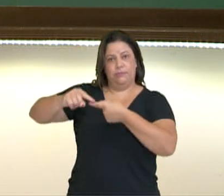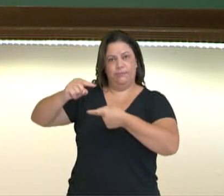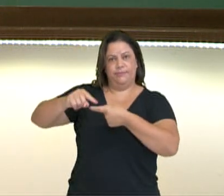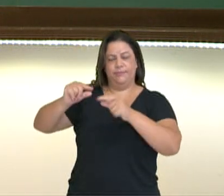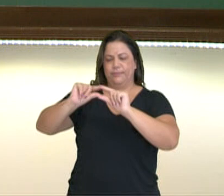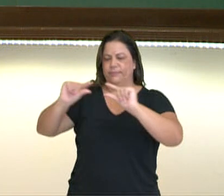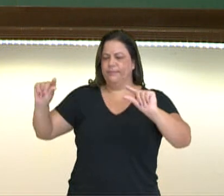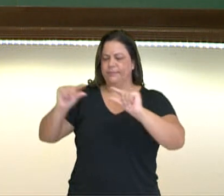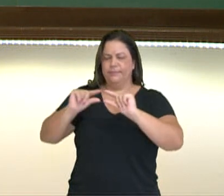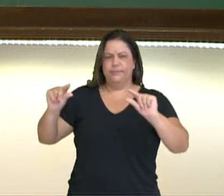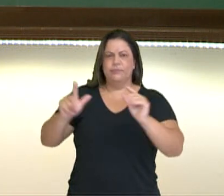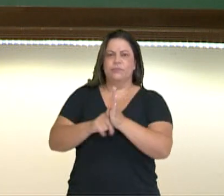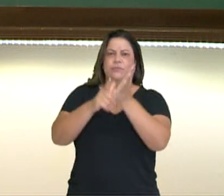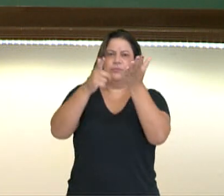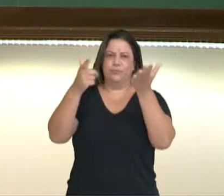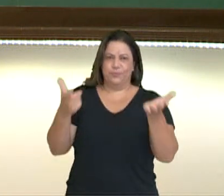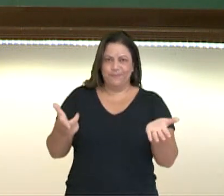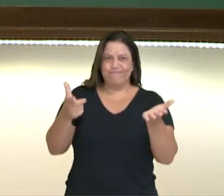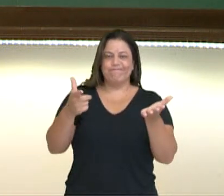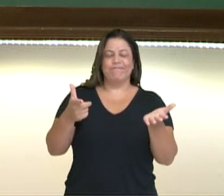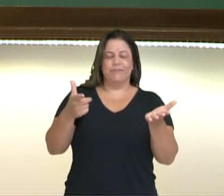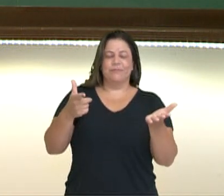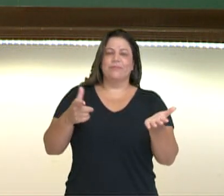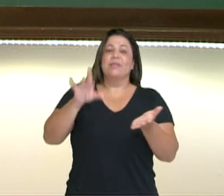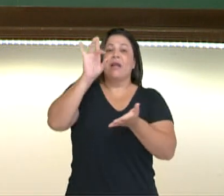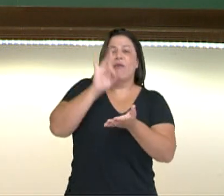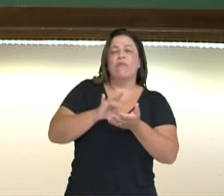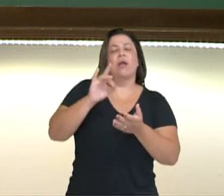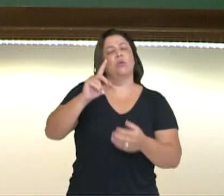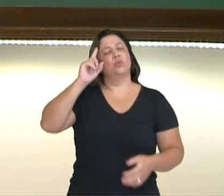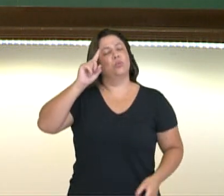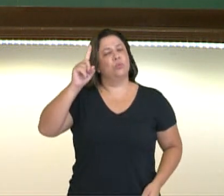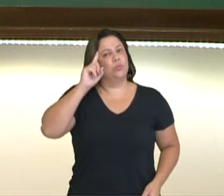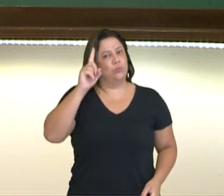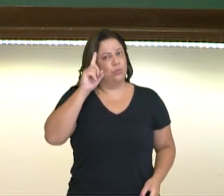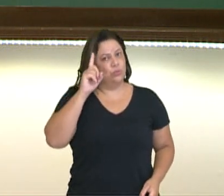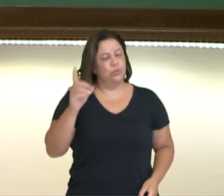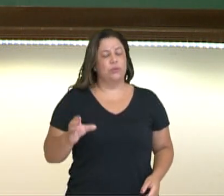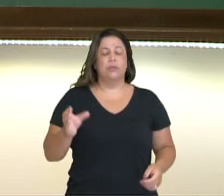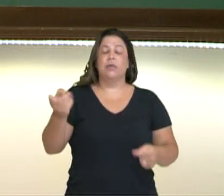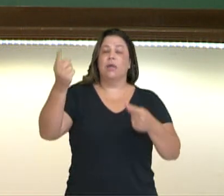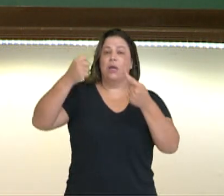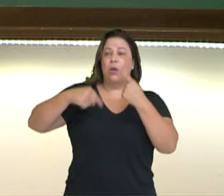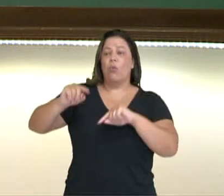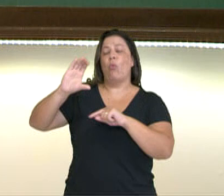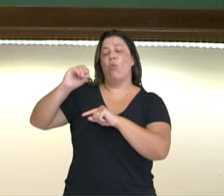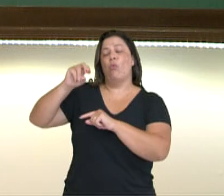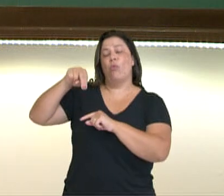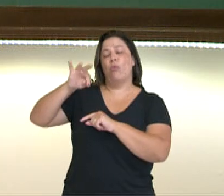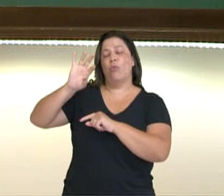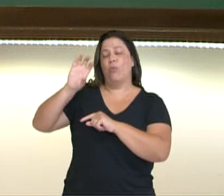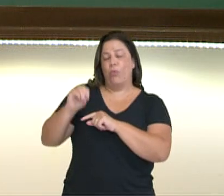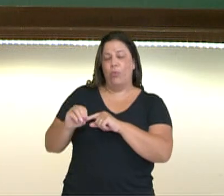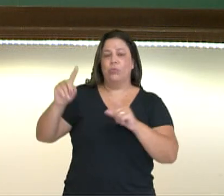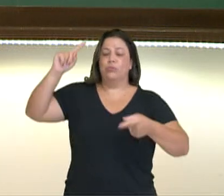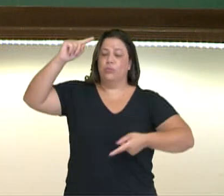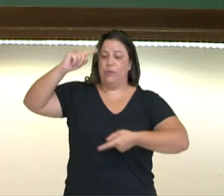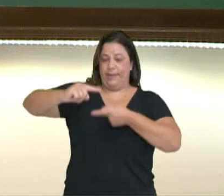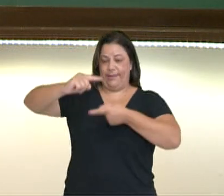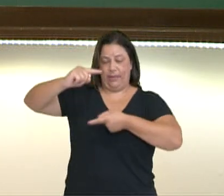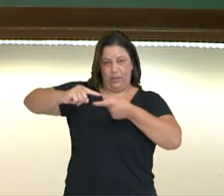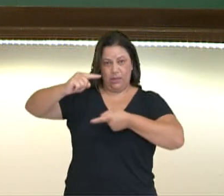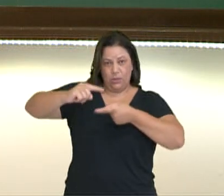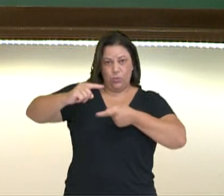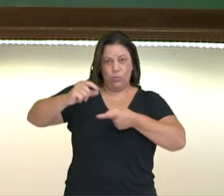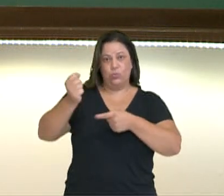a ver com os jornais e ela fala de um fato cotidiano. O conto é mais curto que o romance, porém ele